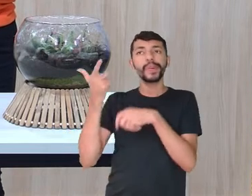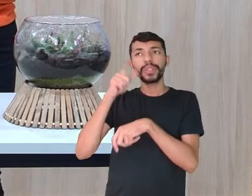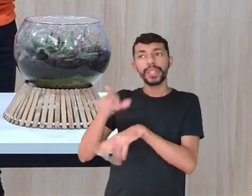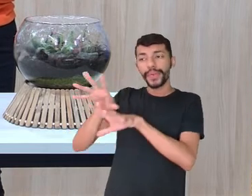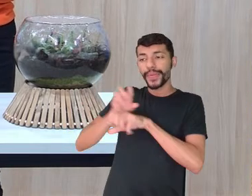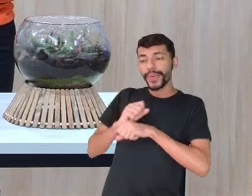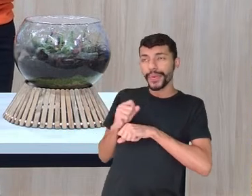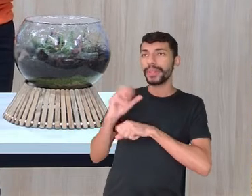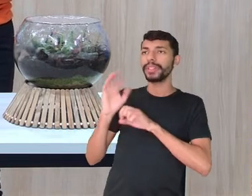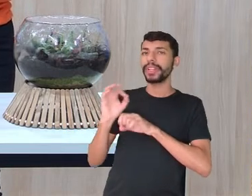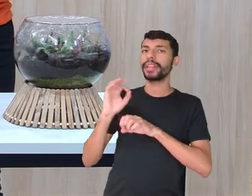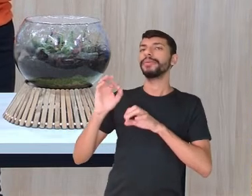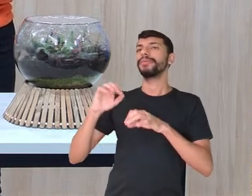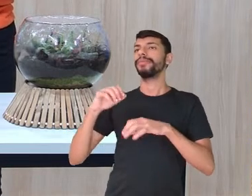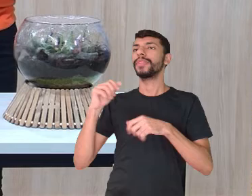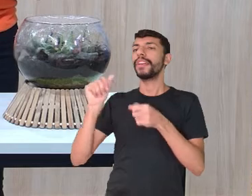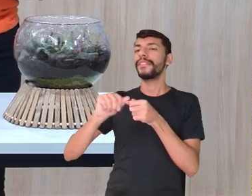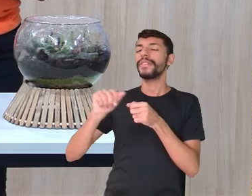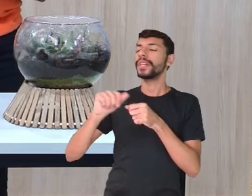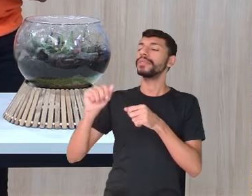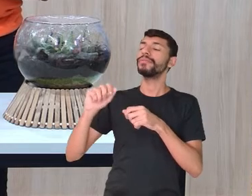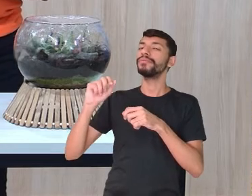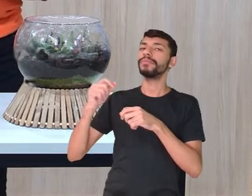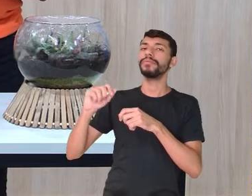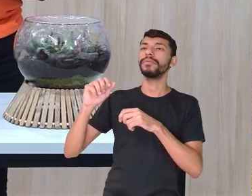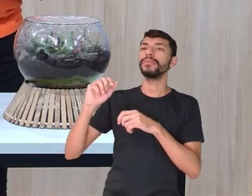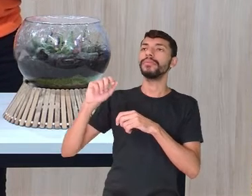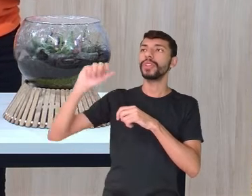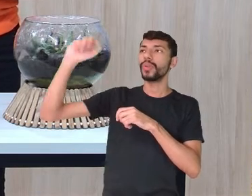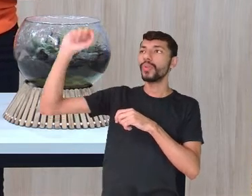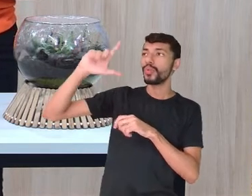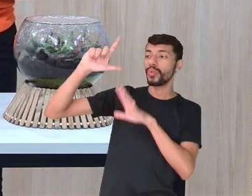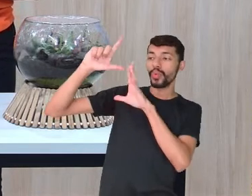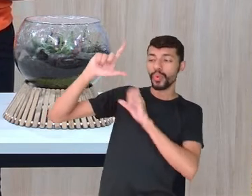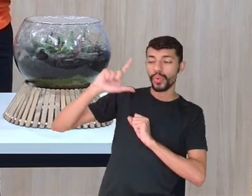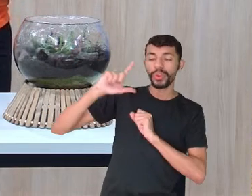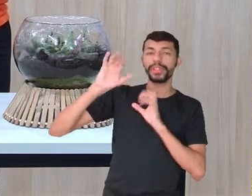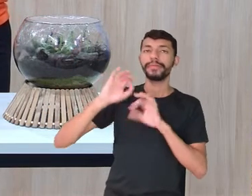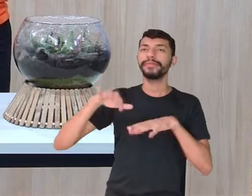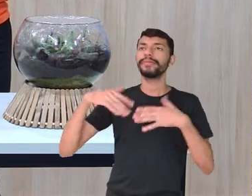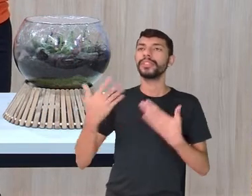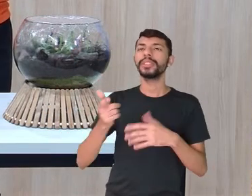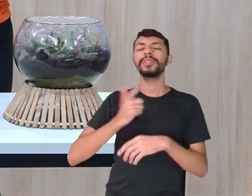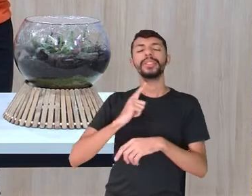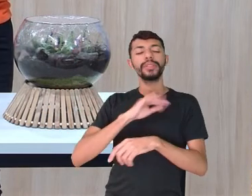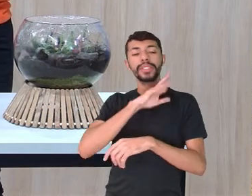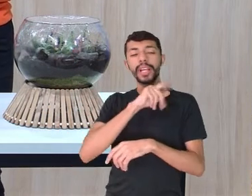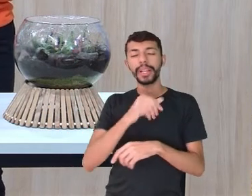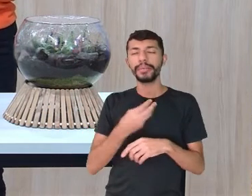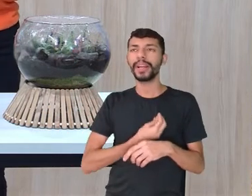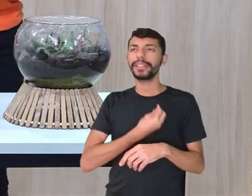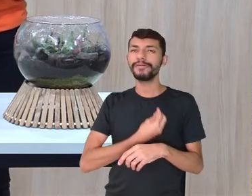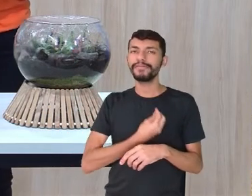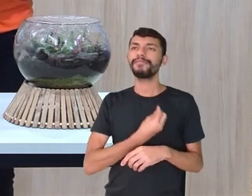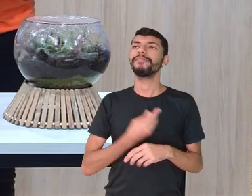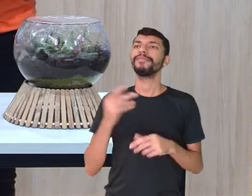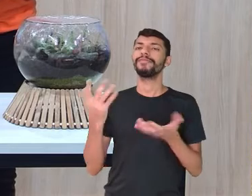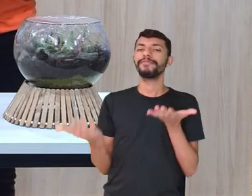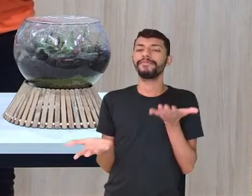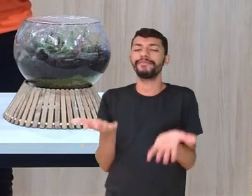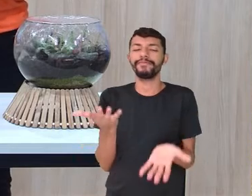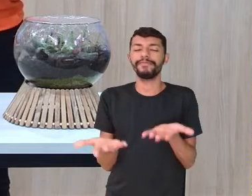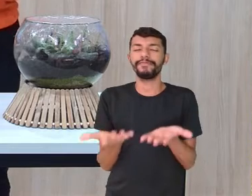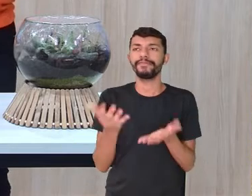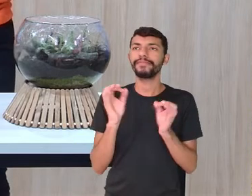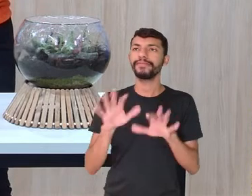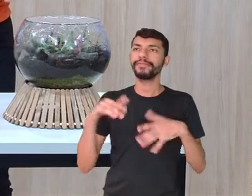realizando a fotossíntese, aí vem os animais que já se alimentam desses vegetais e vivem ali de forma equilibrada.